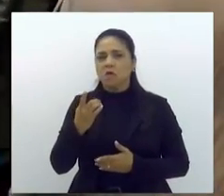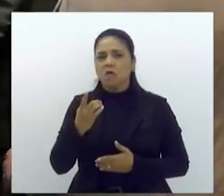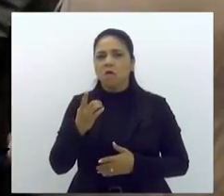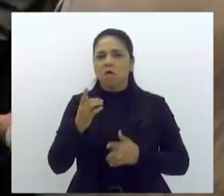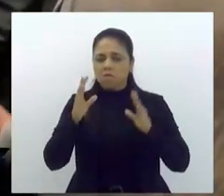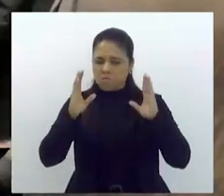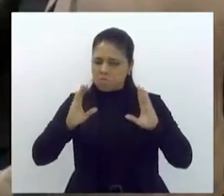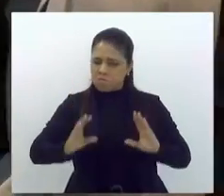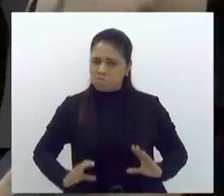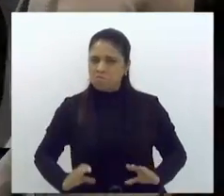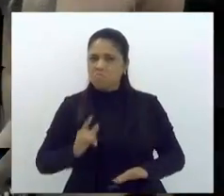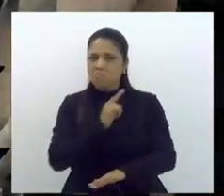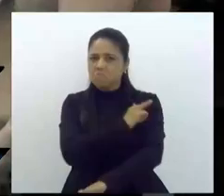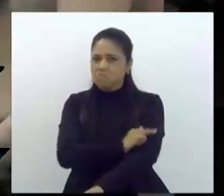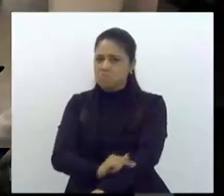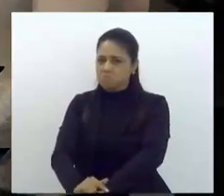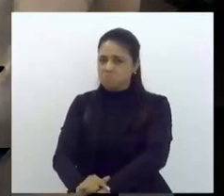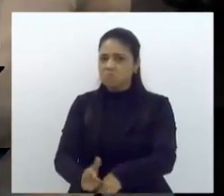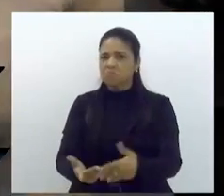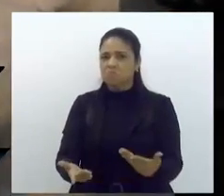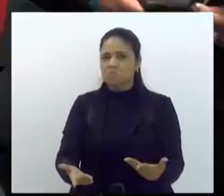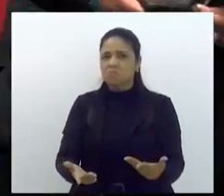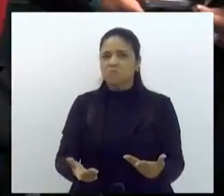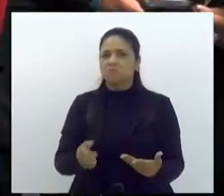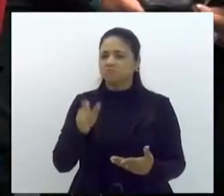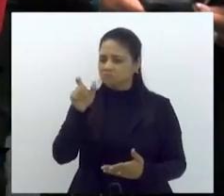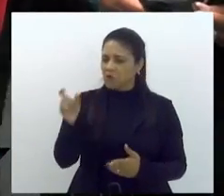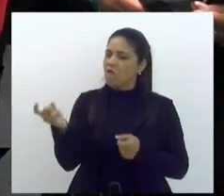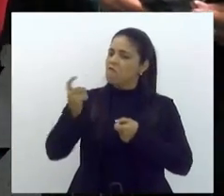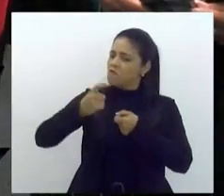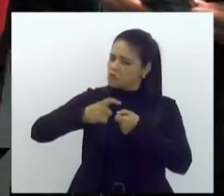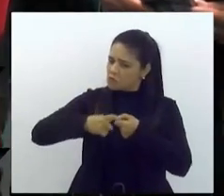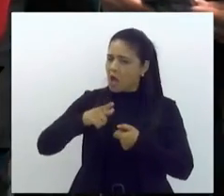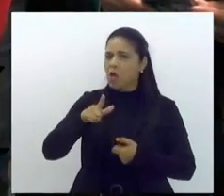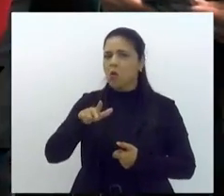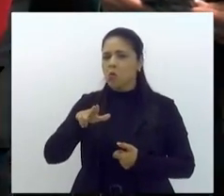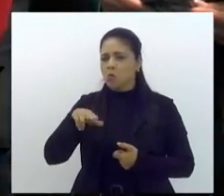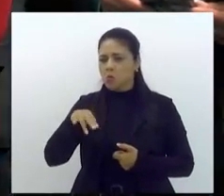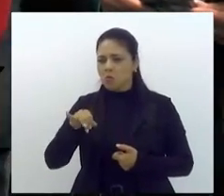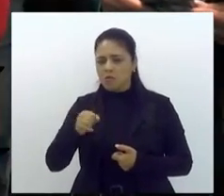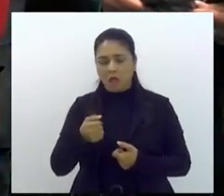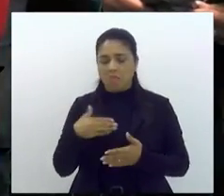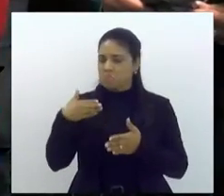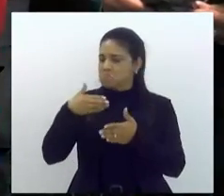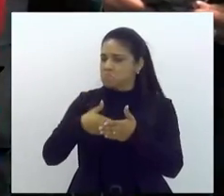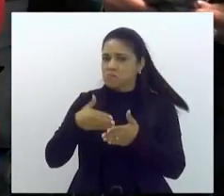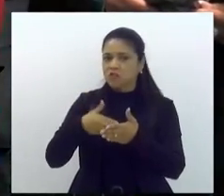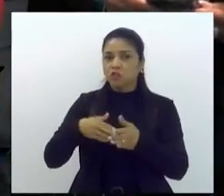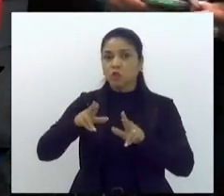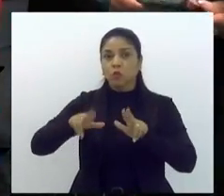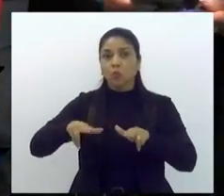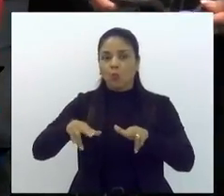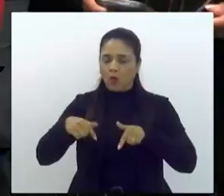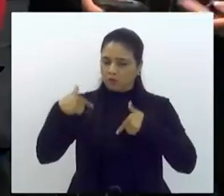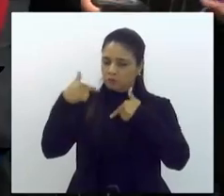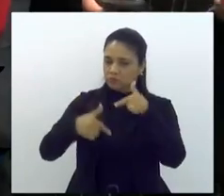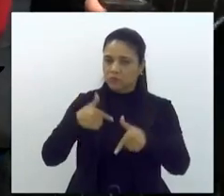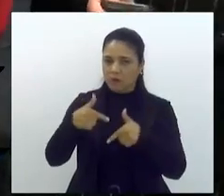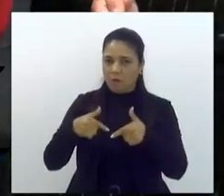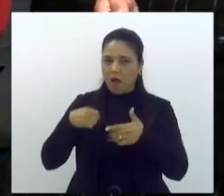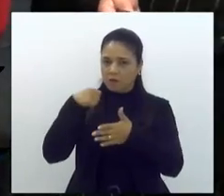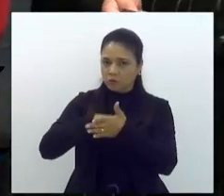Lumiar não há local que vossa excelência será impedida de manifestar o seu mandato não